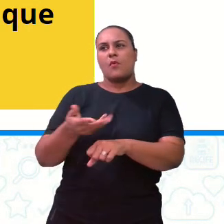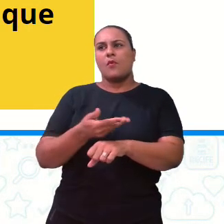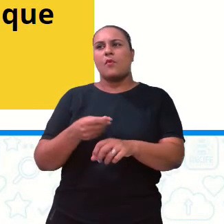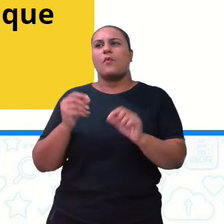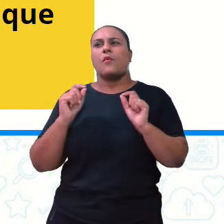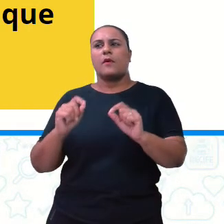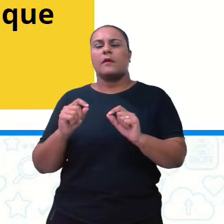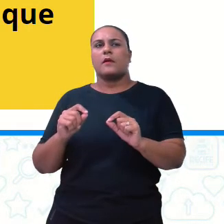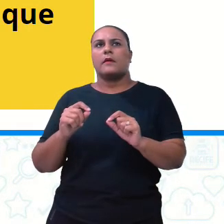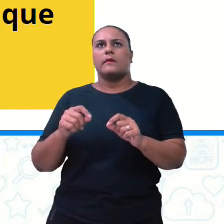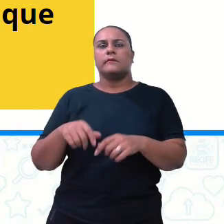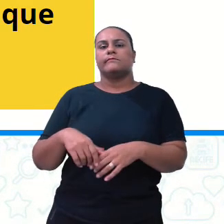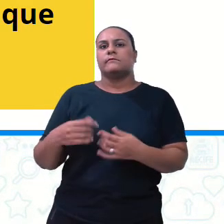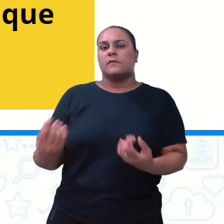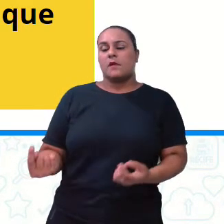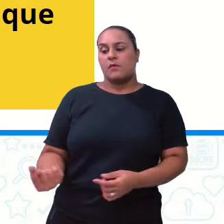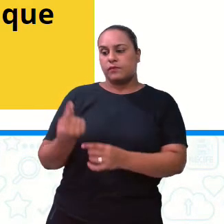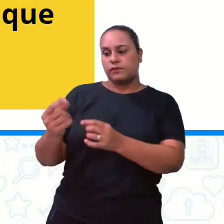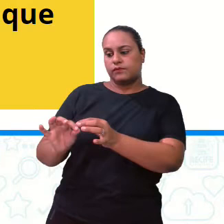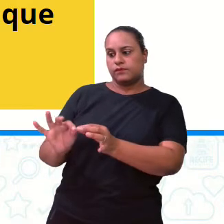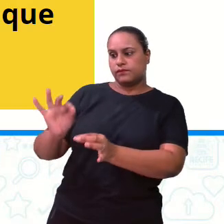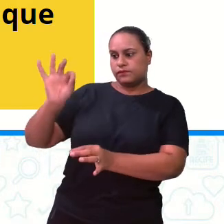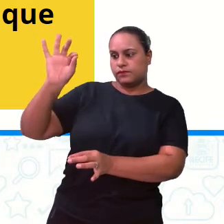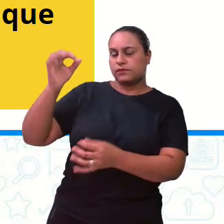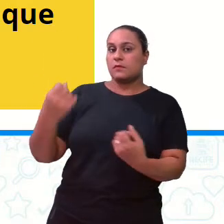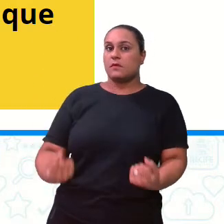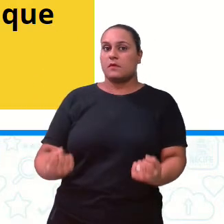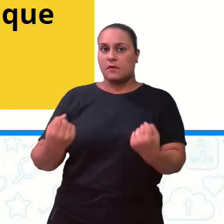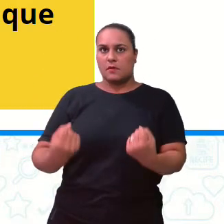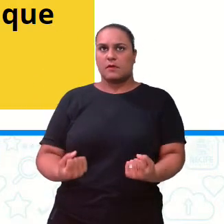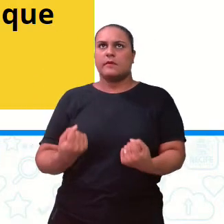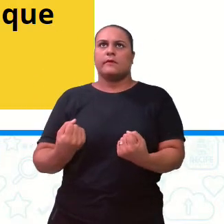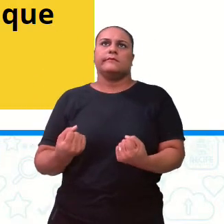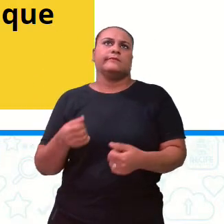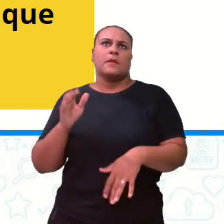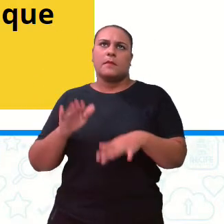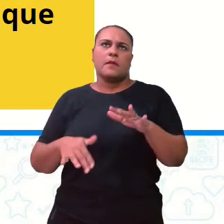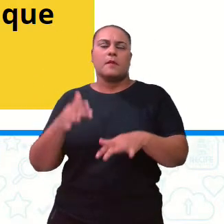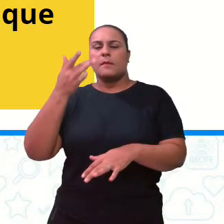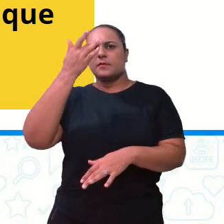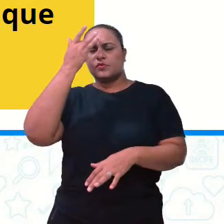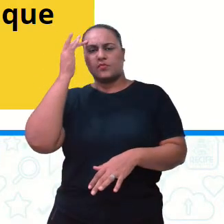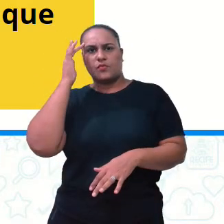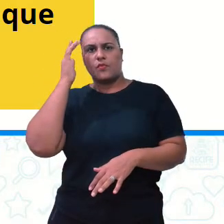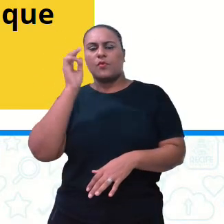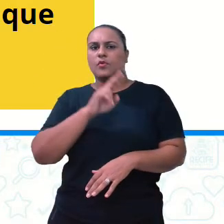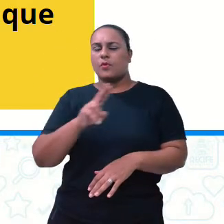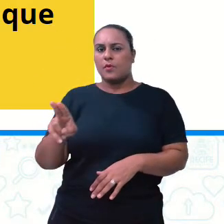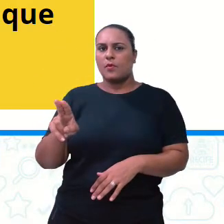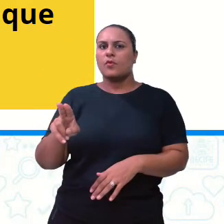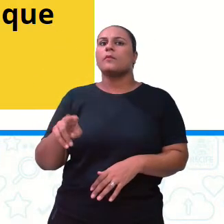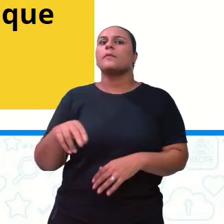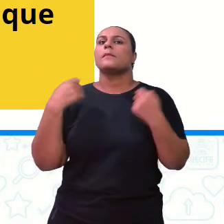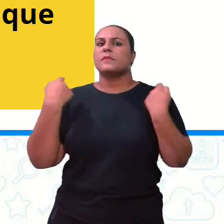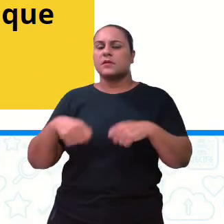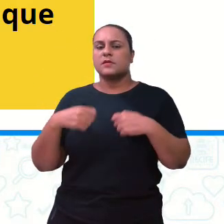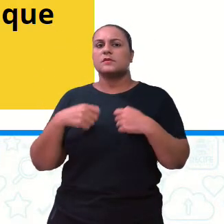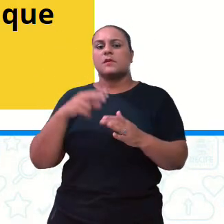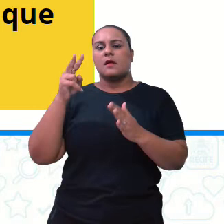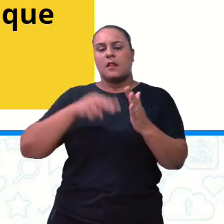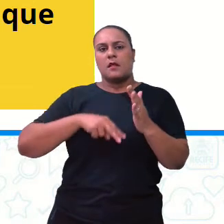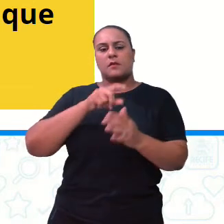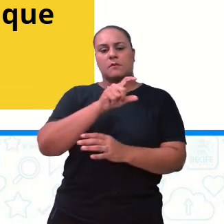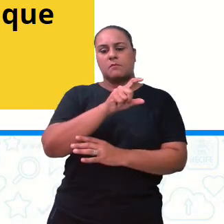como altura e peso, sobre um item, sobre algum nome, e ela deve ser lida na vertical e